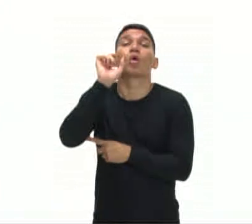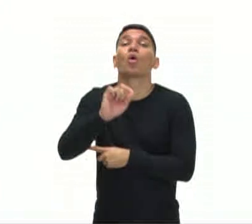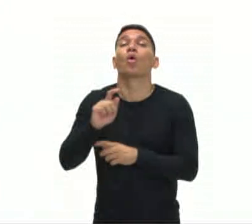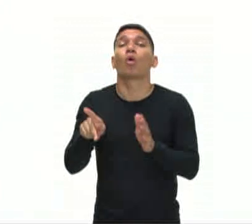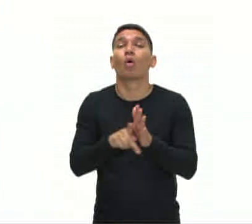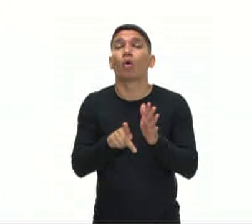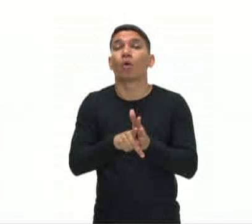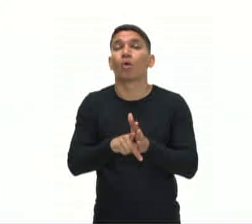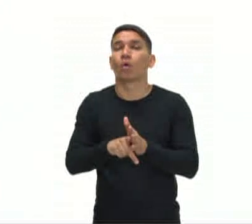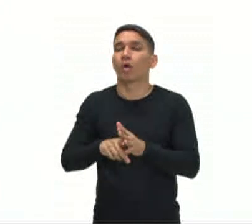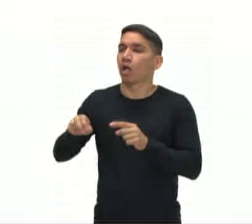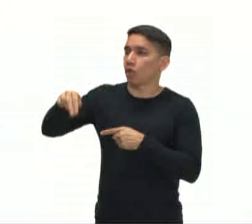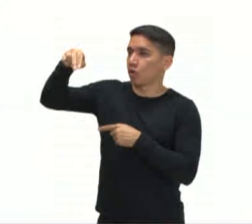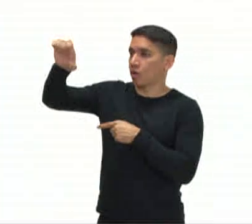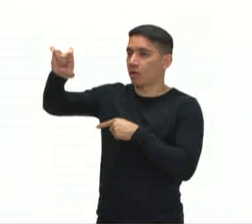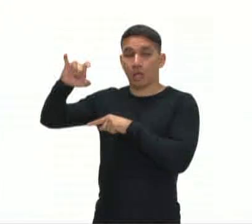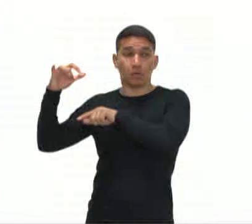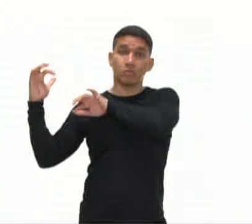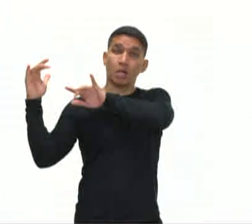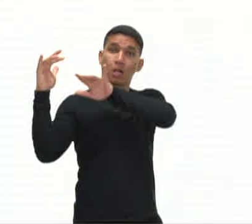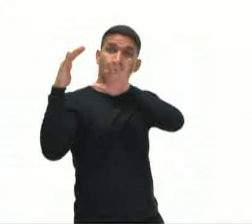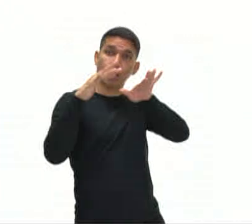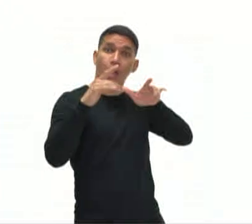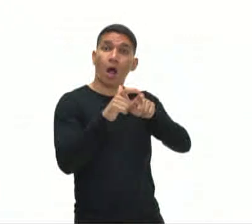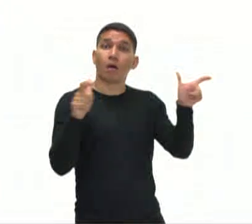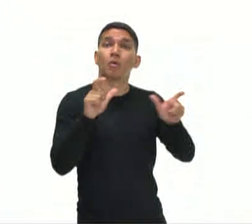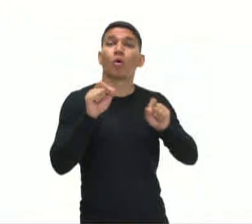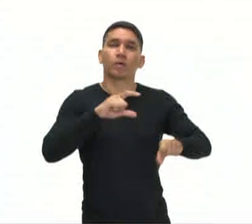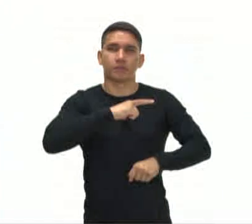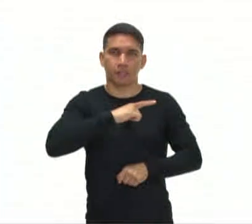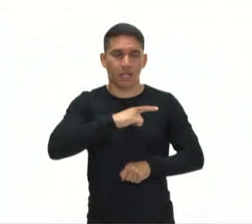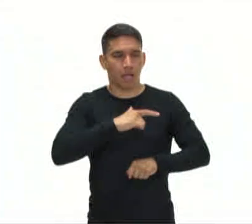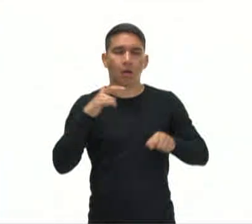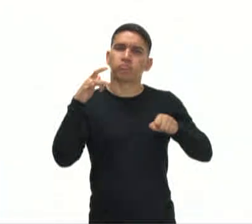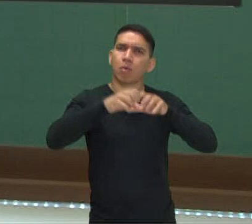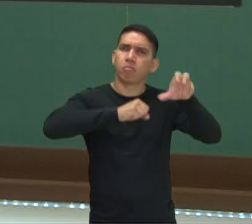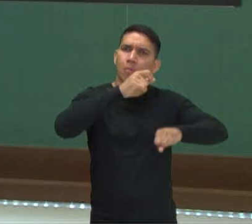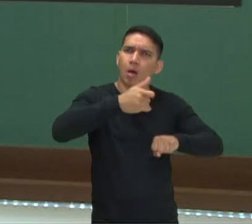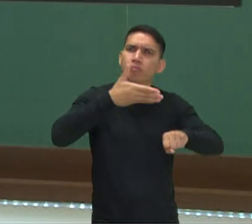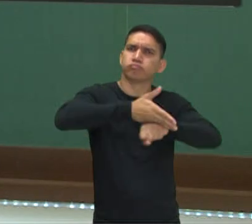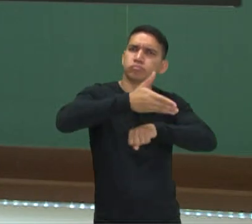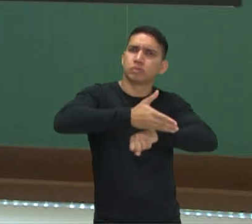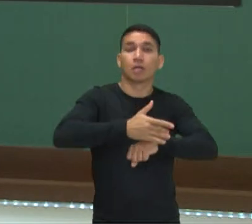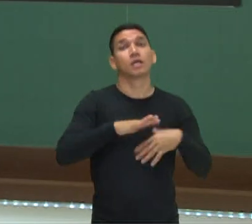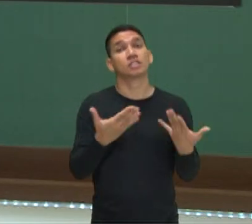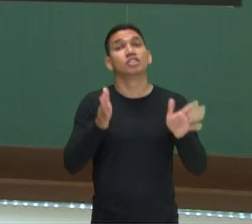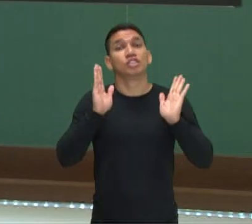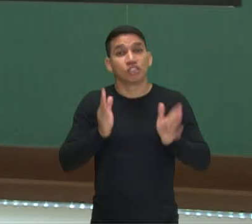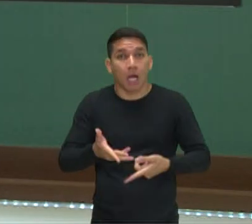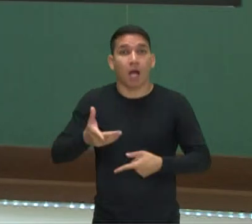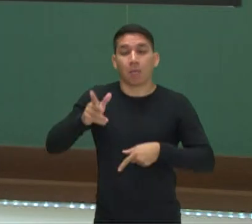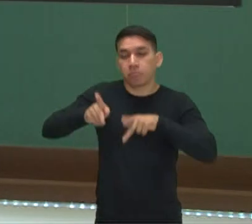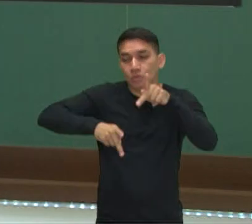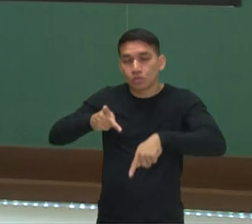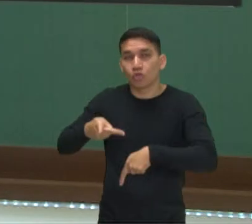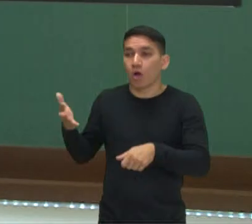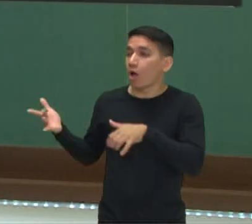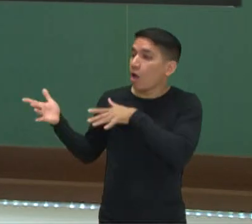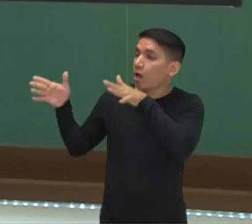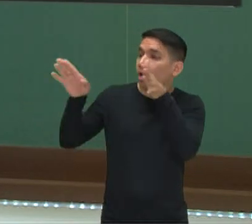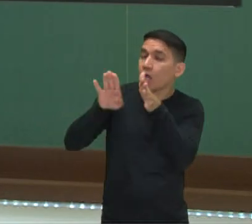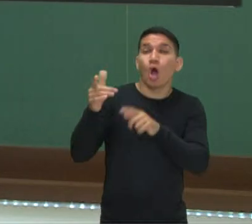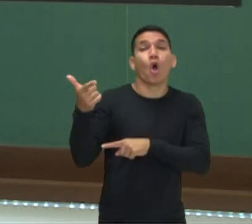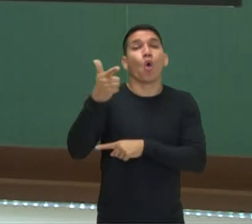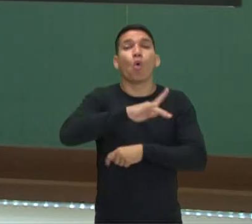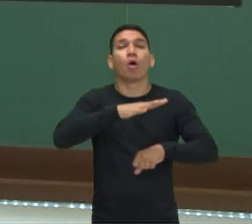principalmente nordestinos, aumentando os índices de ocupação. Então, além das pessoas que vieram de outras partes, os colonizadores,